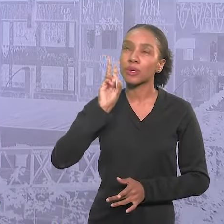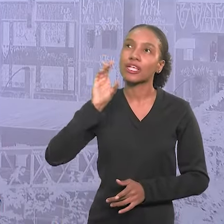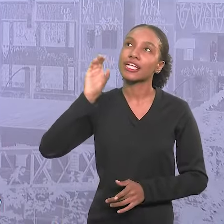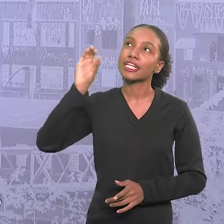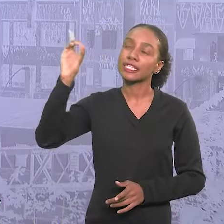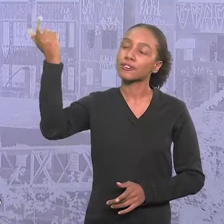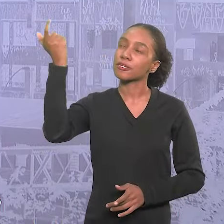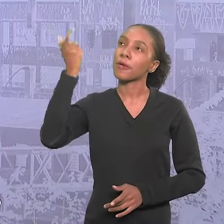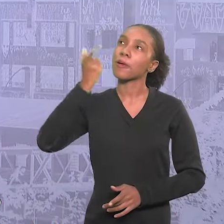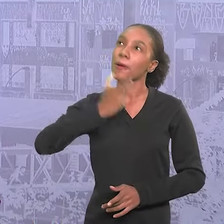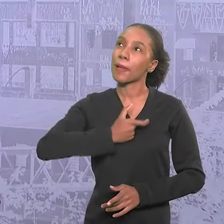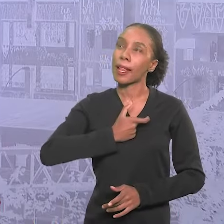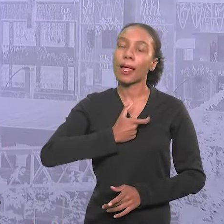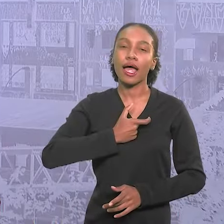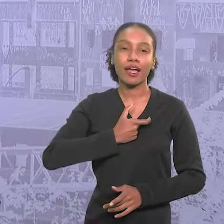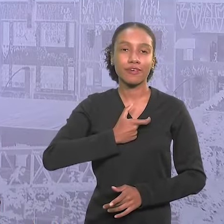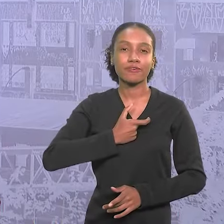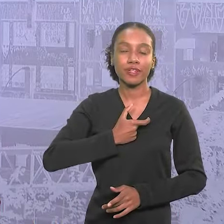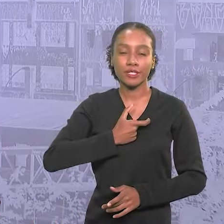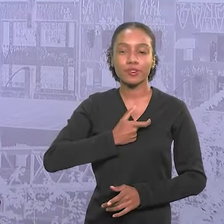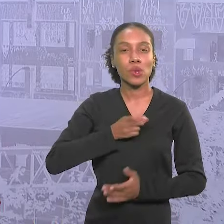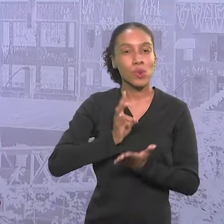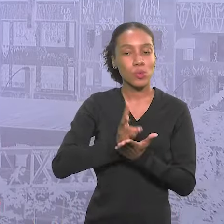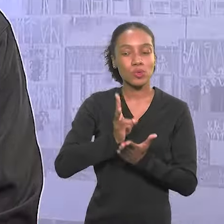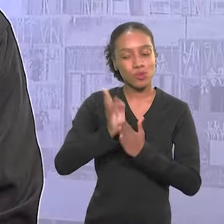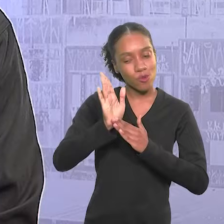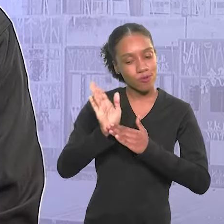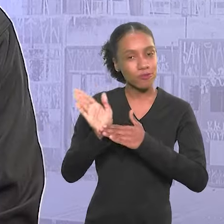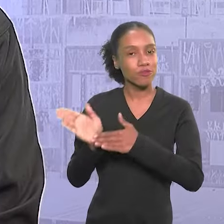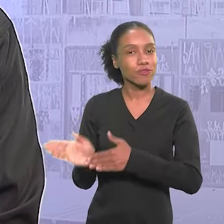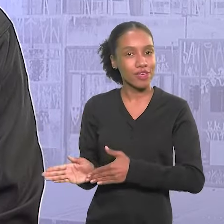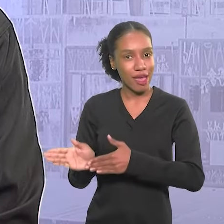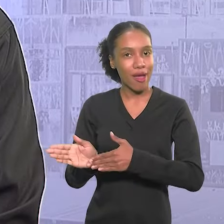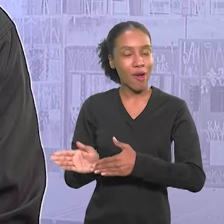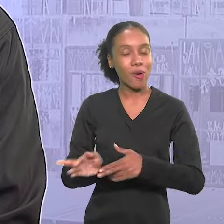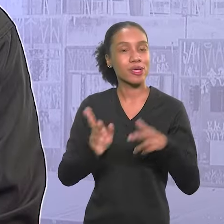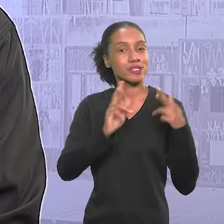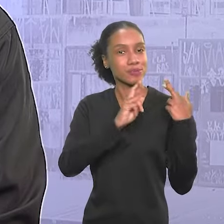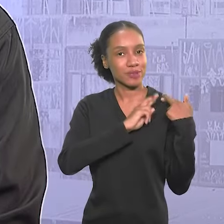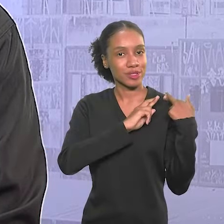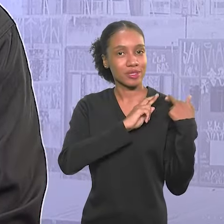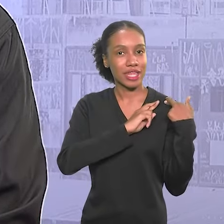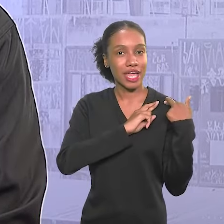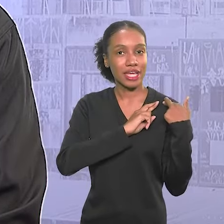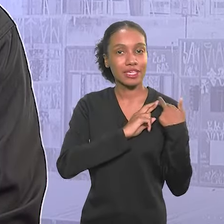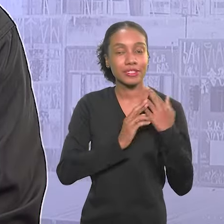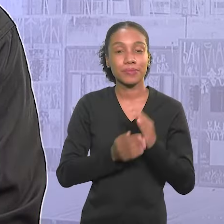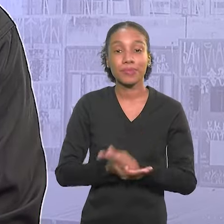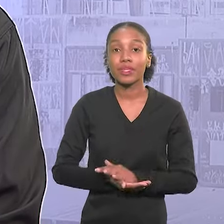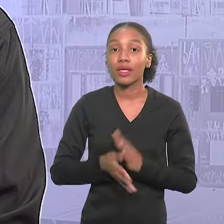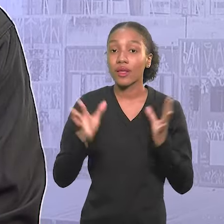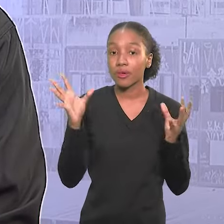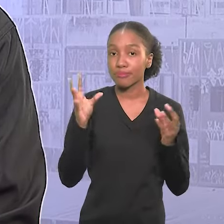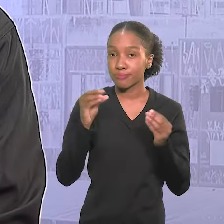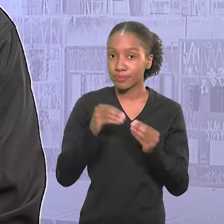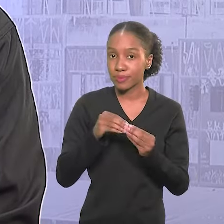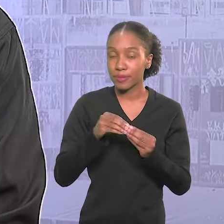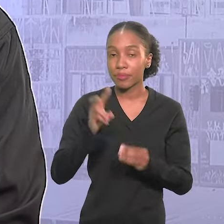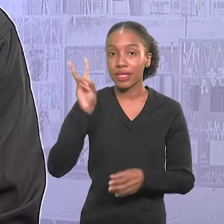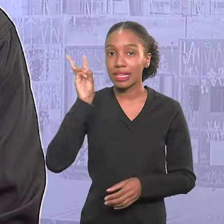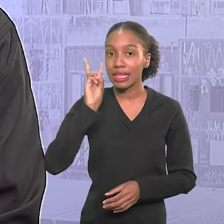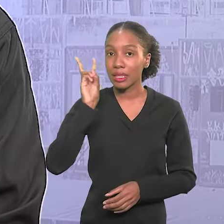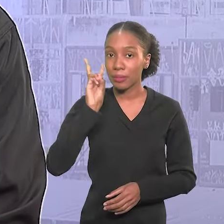Jesus fiel às suas responsabilidades por isso eu encerro lembrando você meu irmão